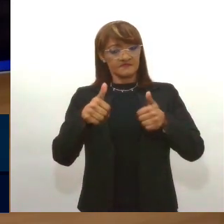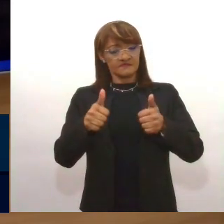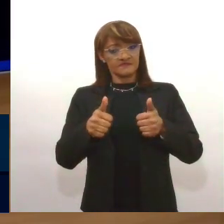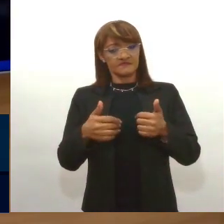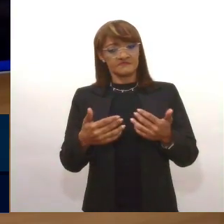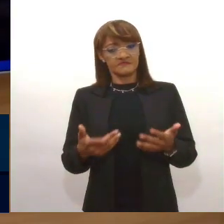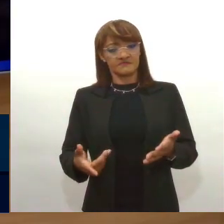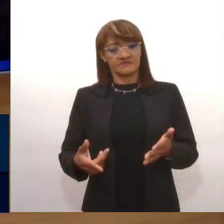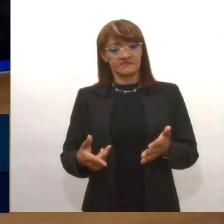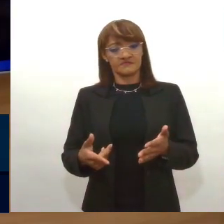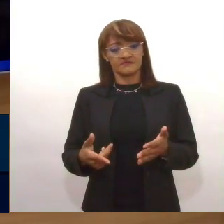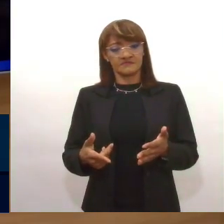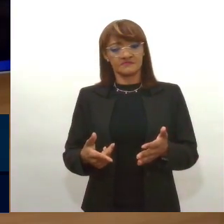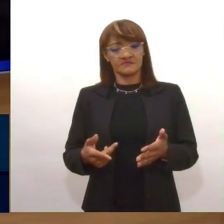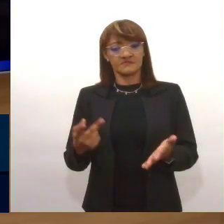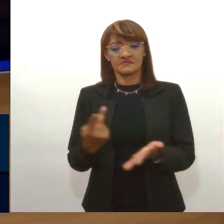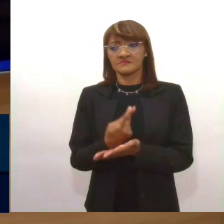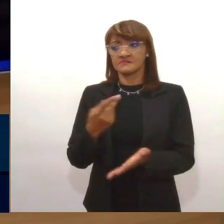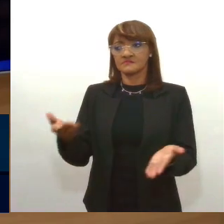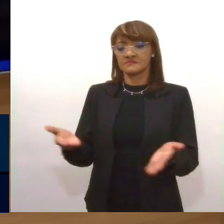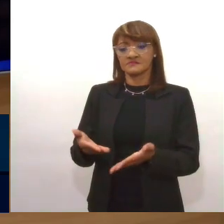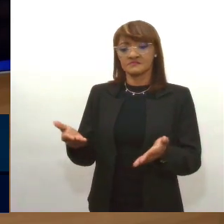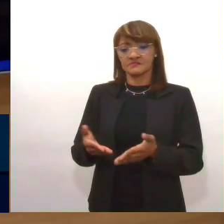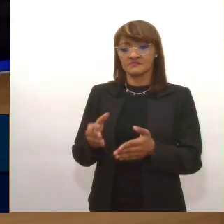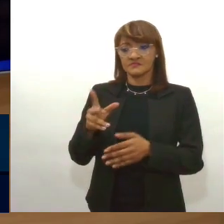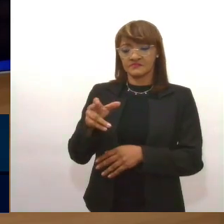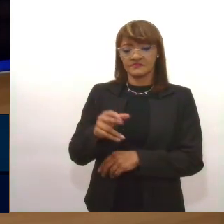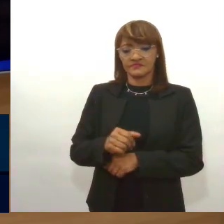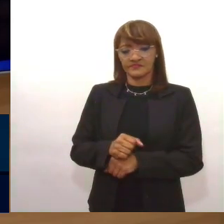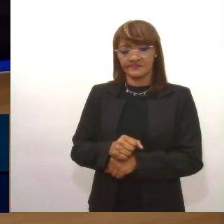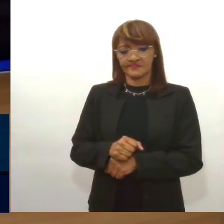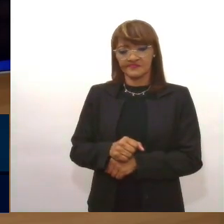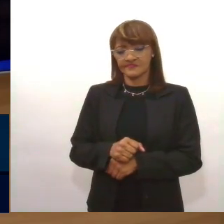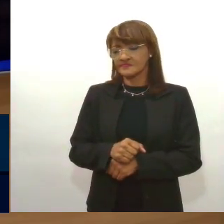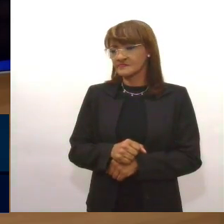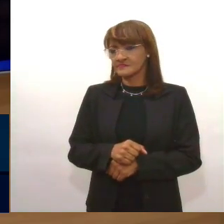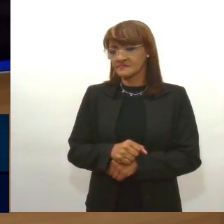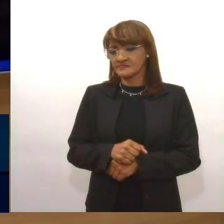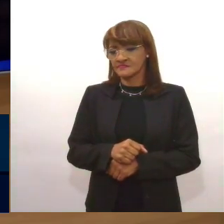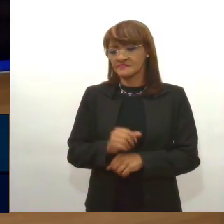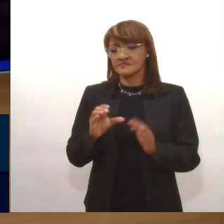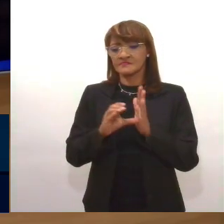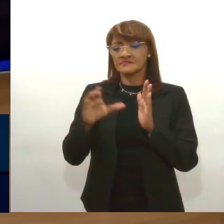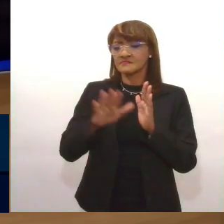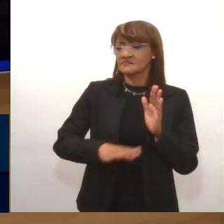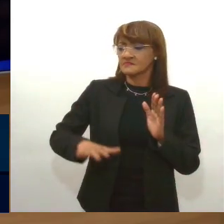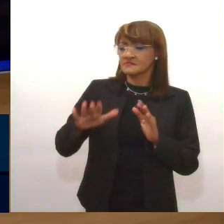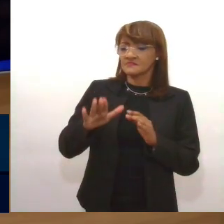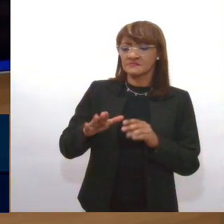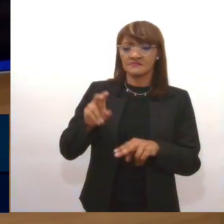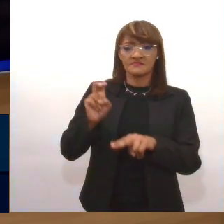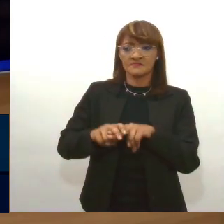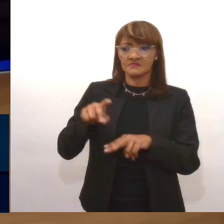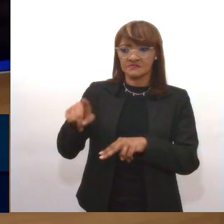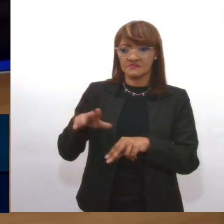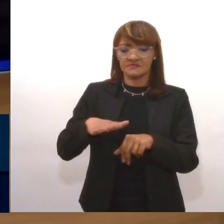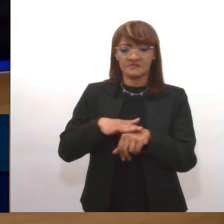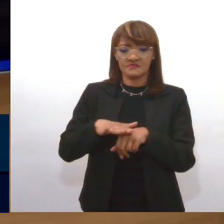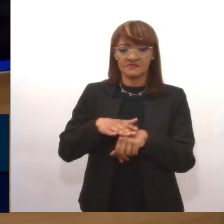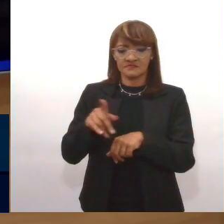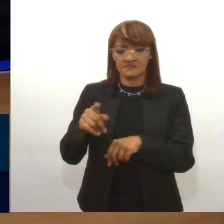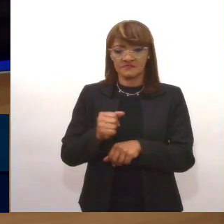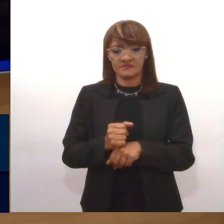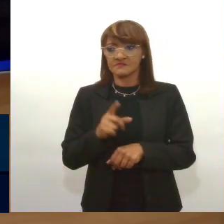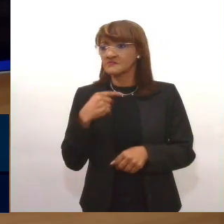fez agora não senta para falar com a comunidade por ele não sentou para falar com a comunidade porque sabia que a gente não ia aceitar nós vivemos